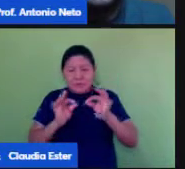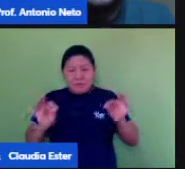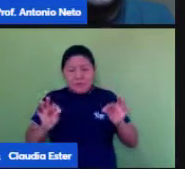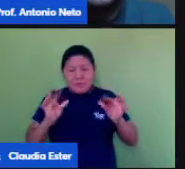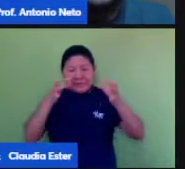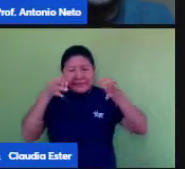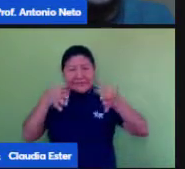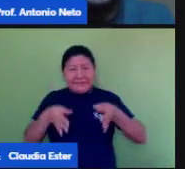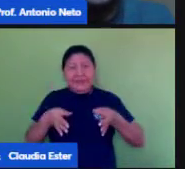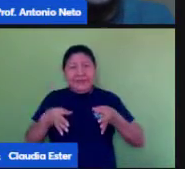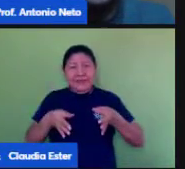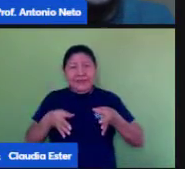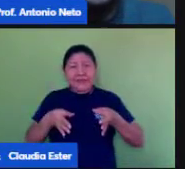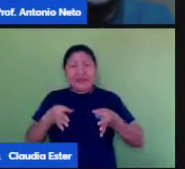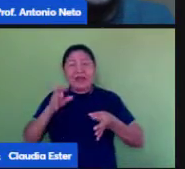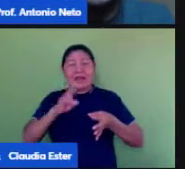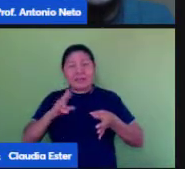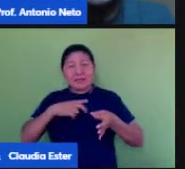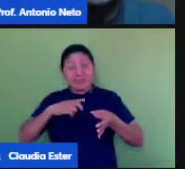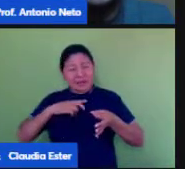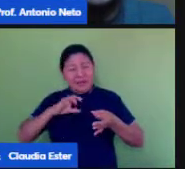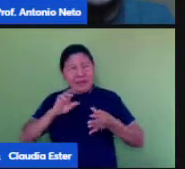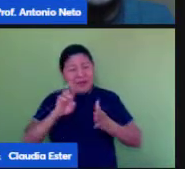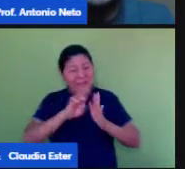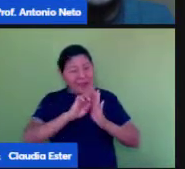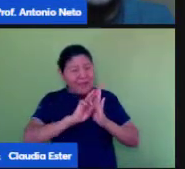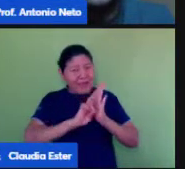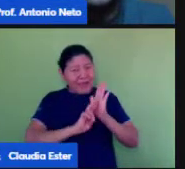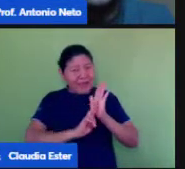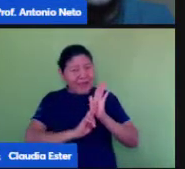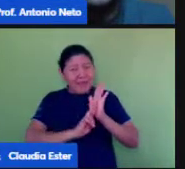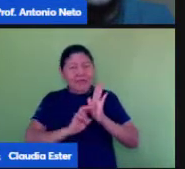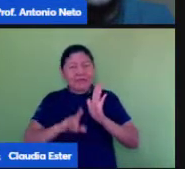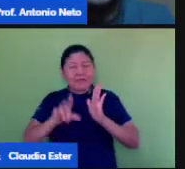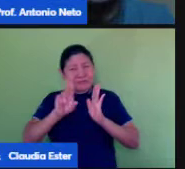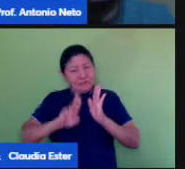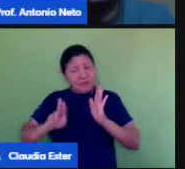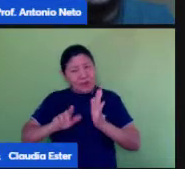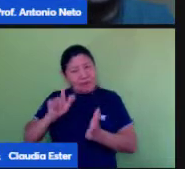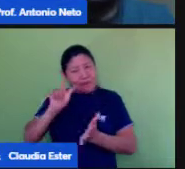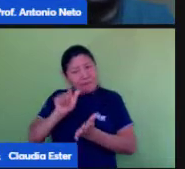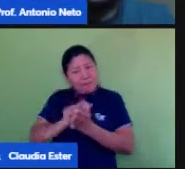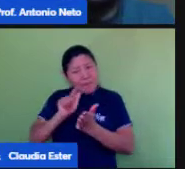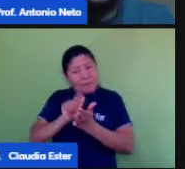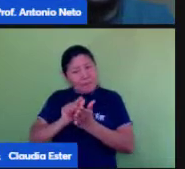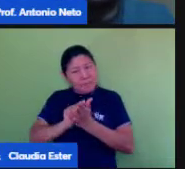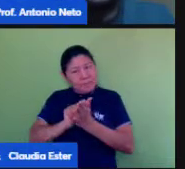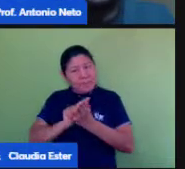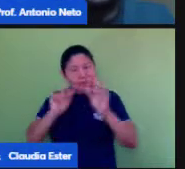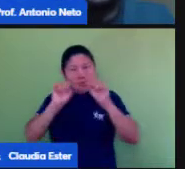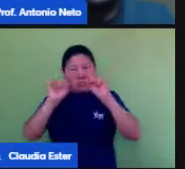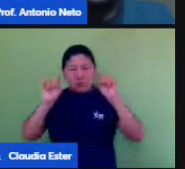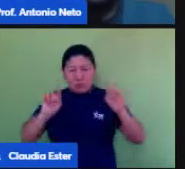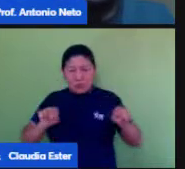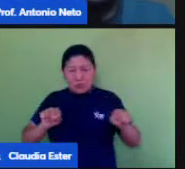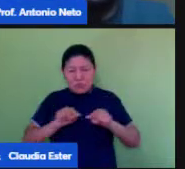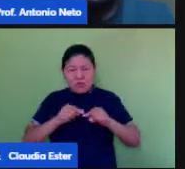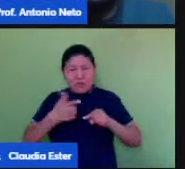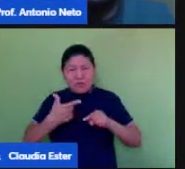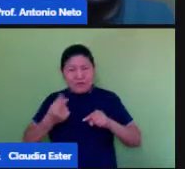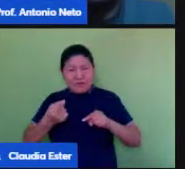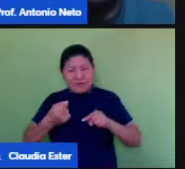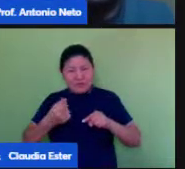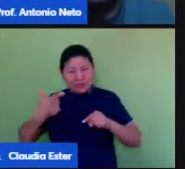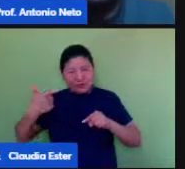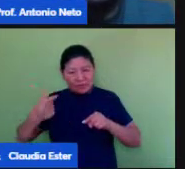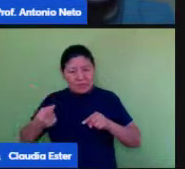elaboração da dobradura pegue um papel sulfite A4, a medida pode ser 20 por 20 e retire o excesso.